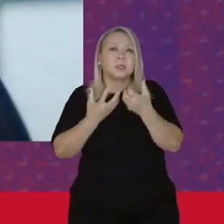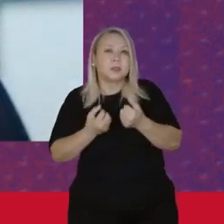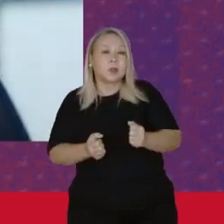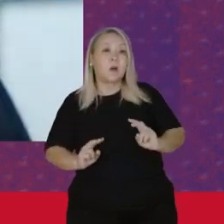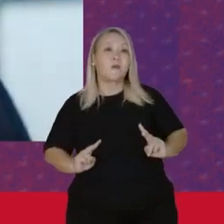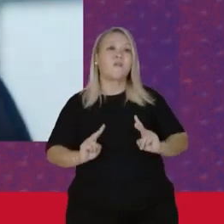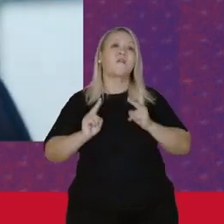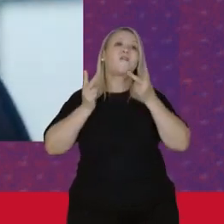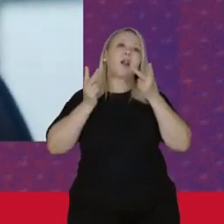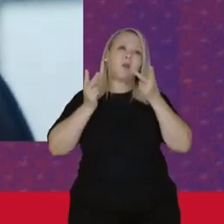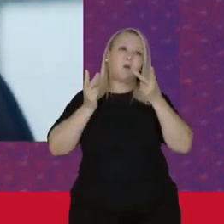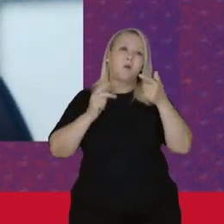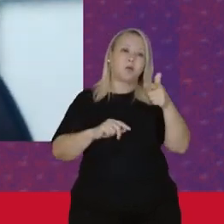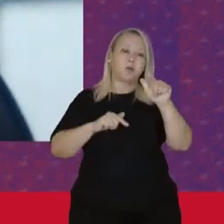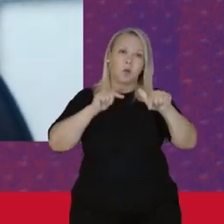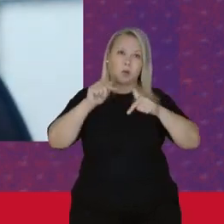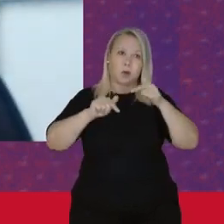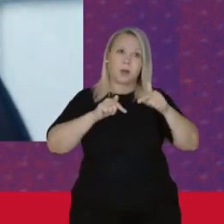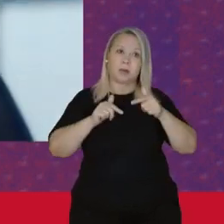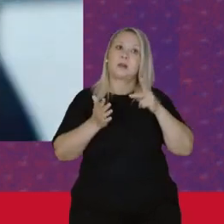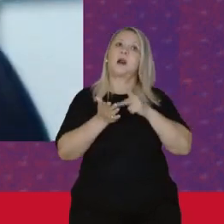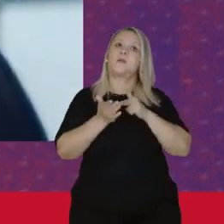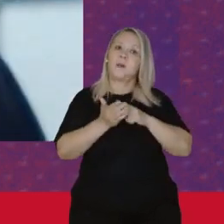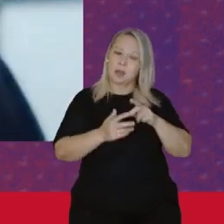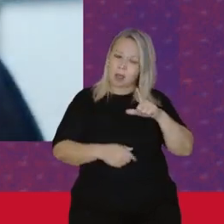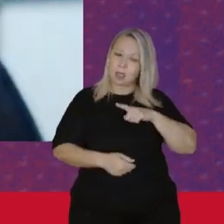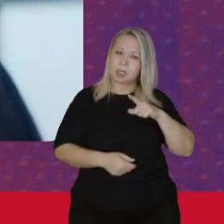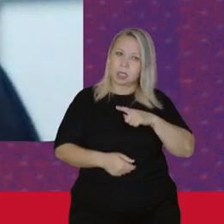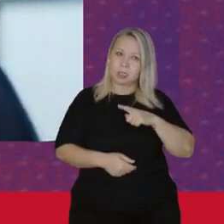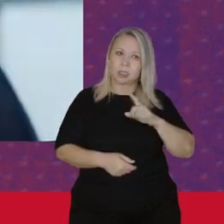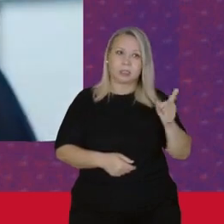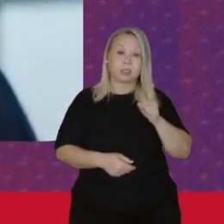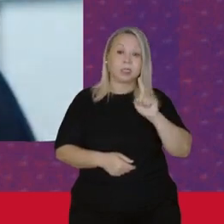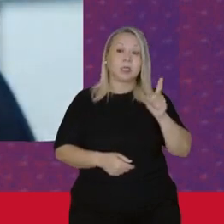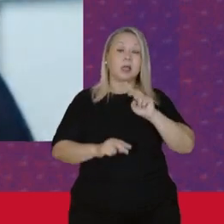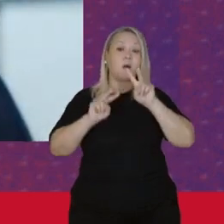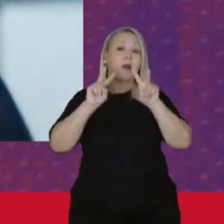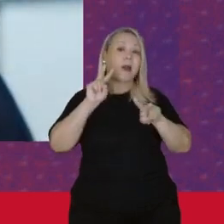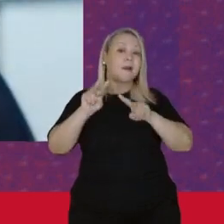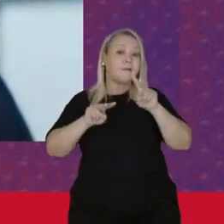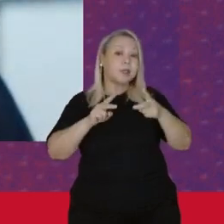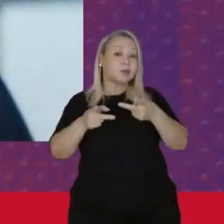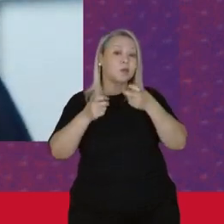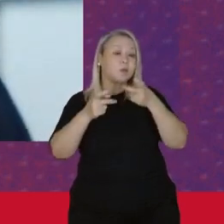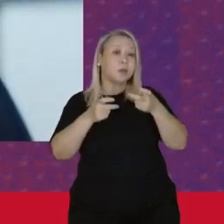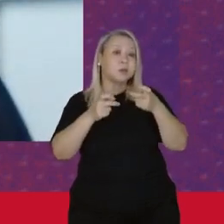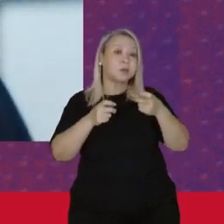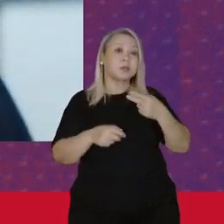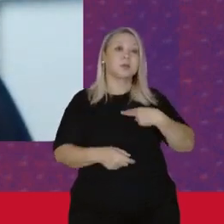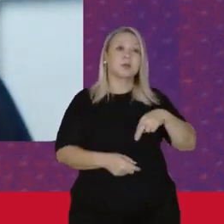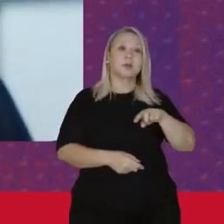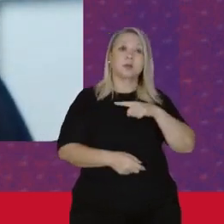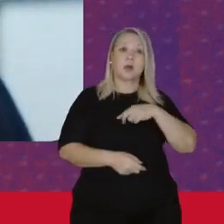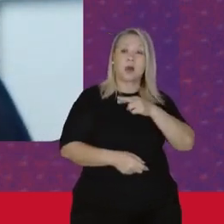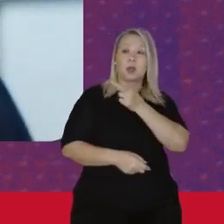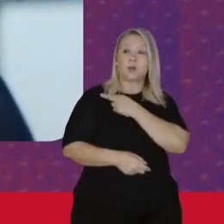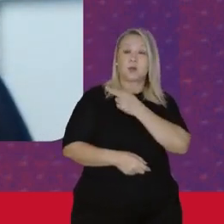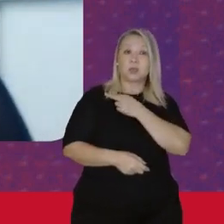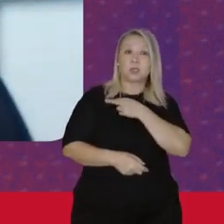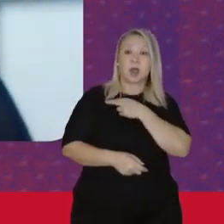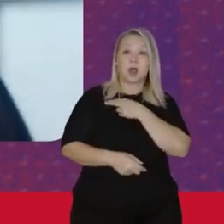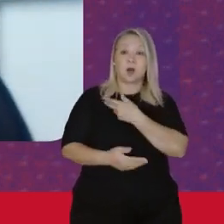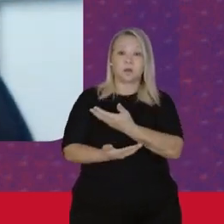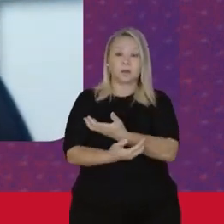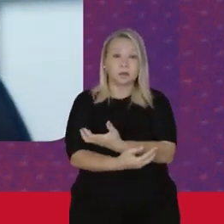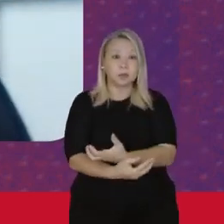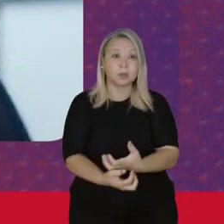trabalho masculino, mas que na verdade tem. Então, não é visibilizado, né? Muitas vezes a gente é responsável por a questão das hortas,